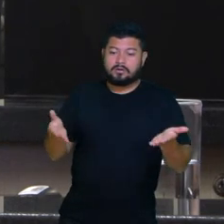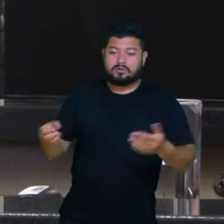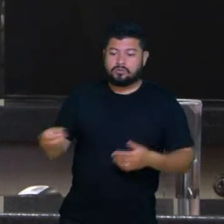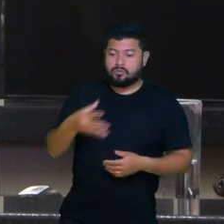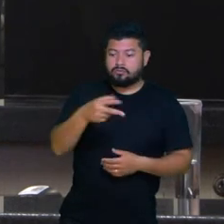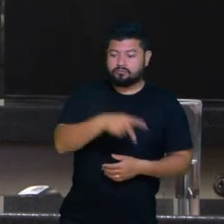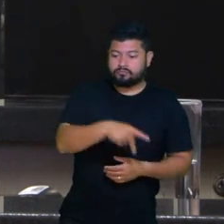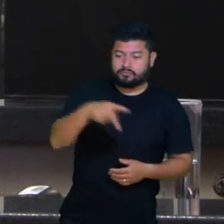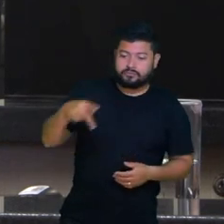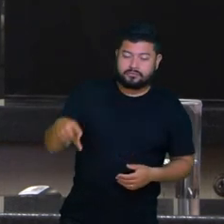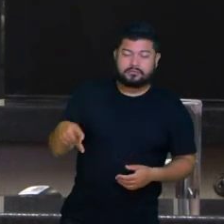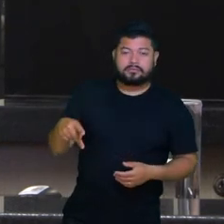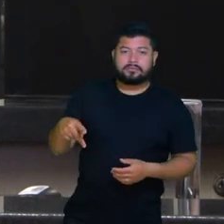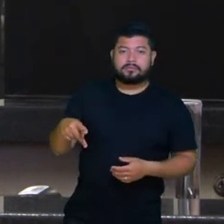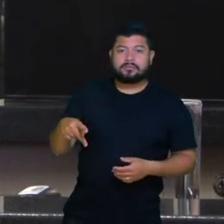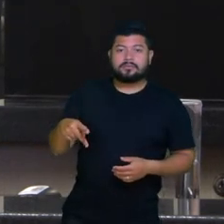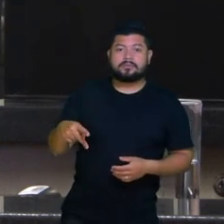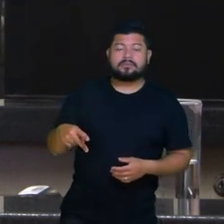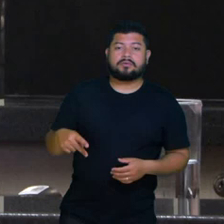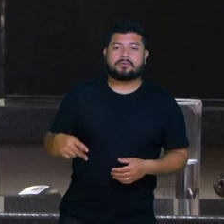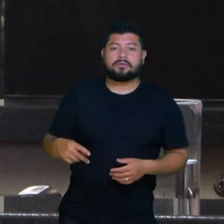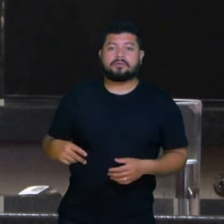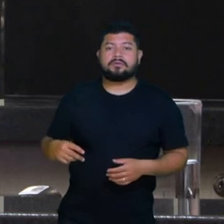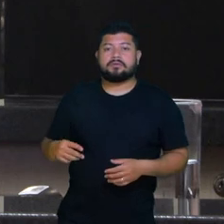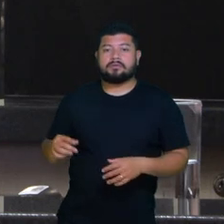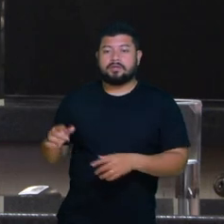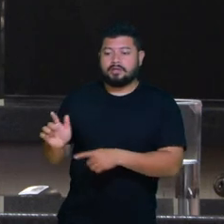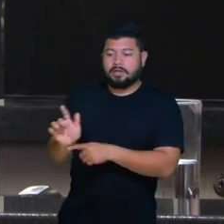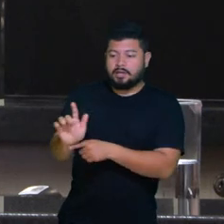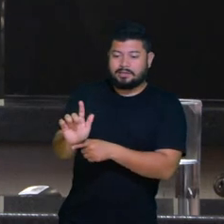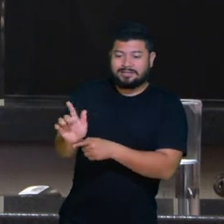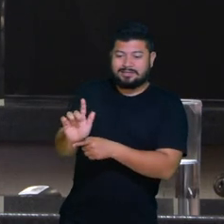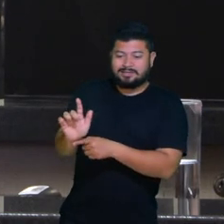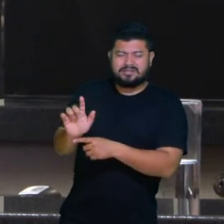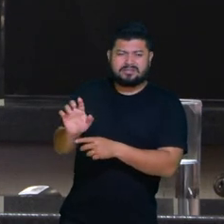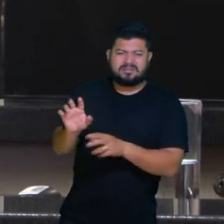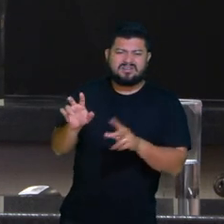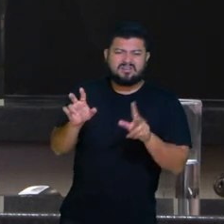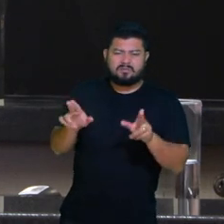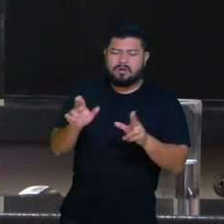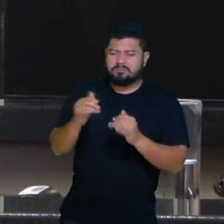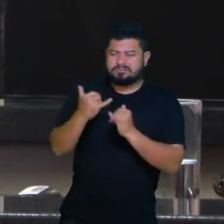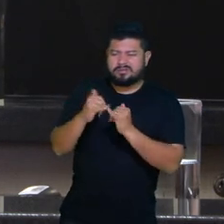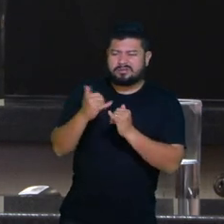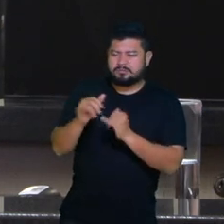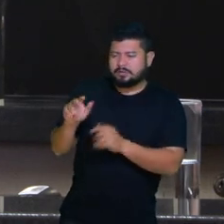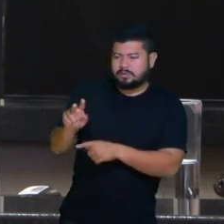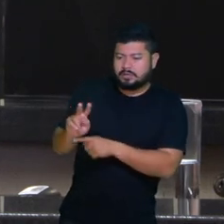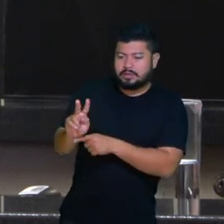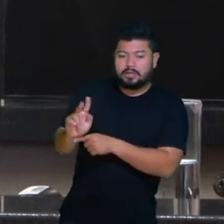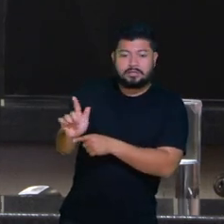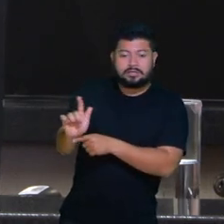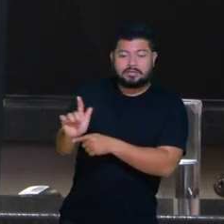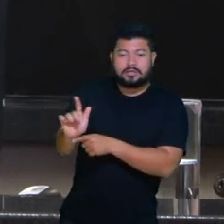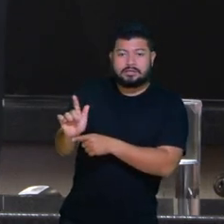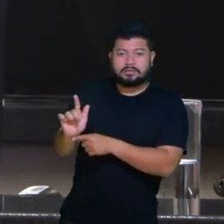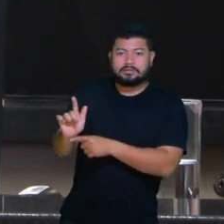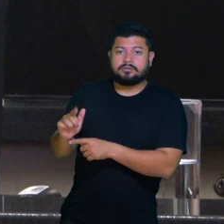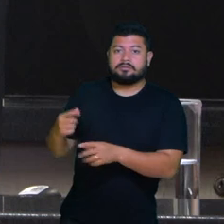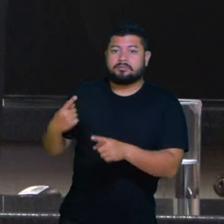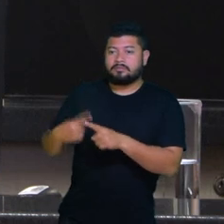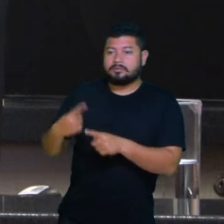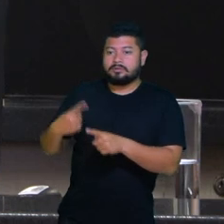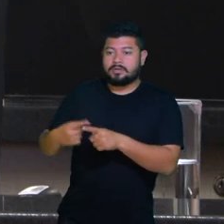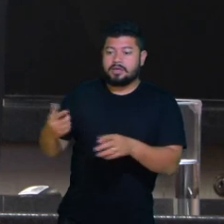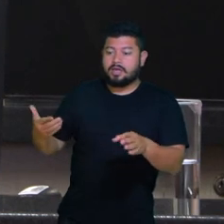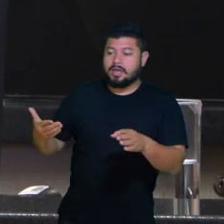do modelo de educação gerencialista né que é essa interferência do mercado no sistema